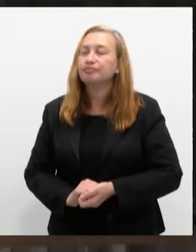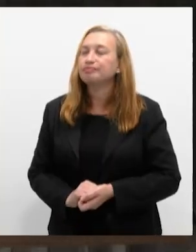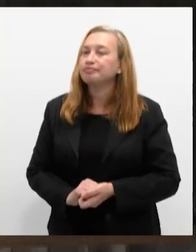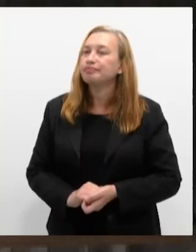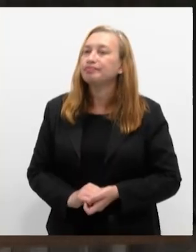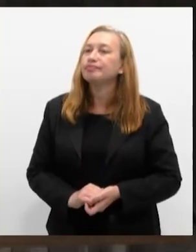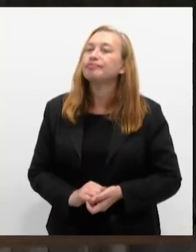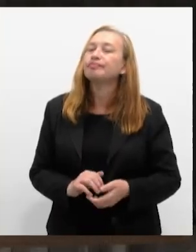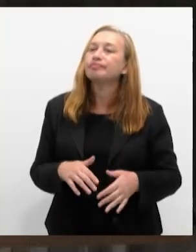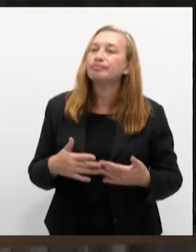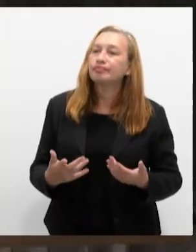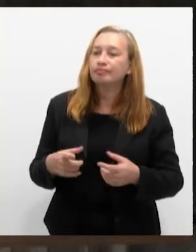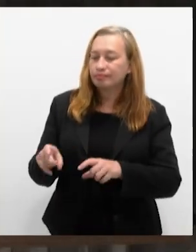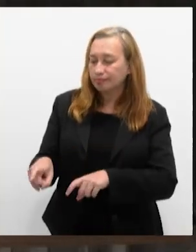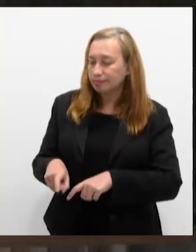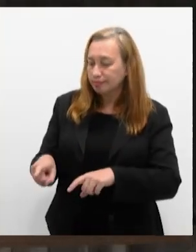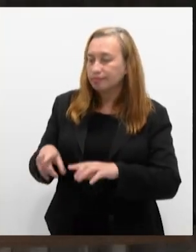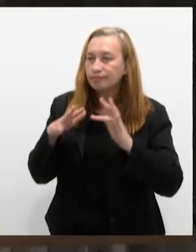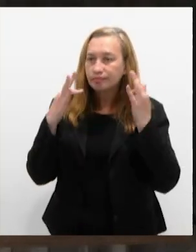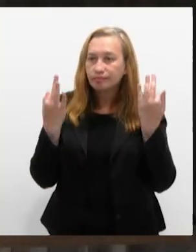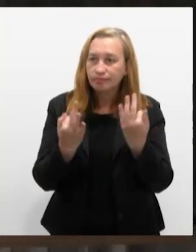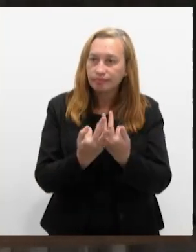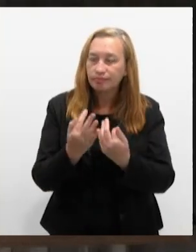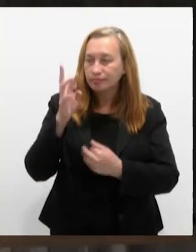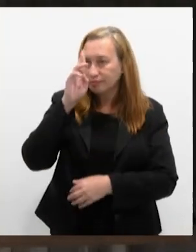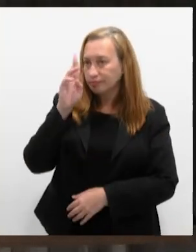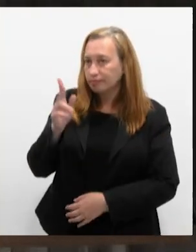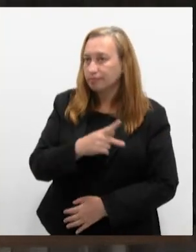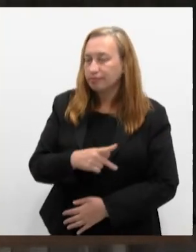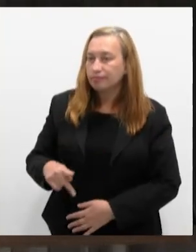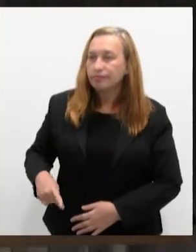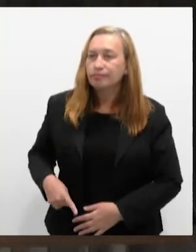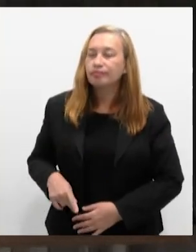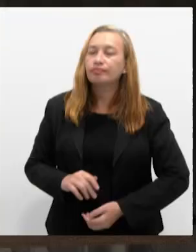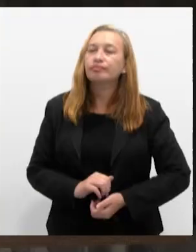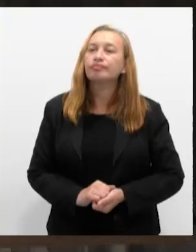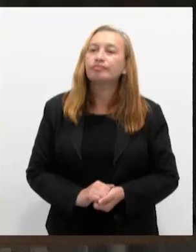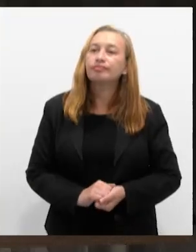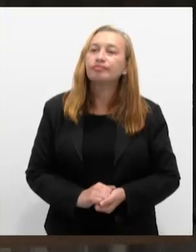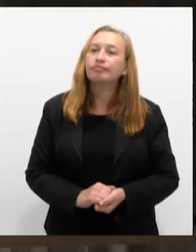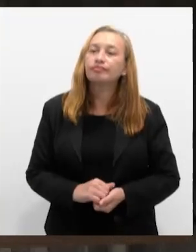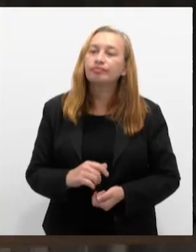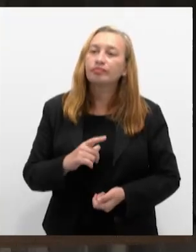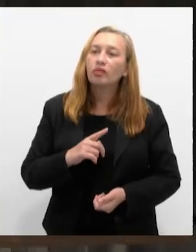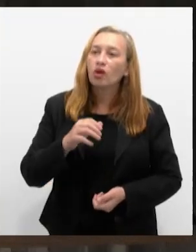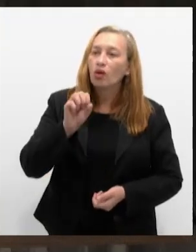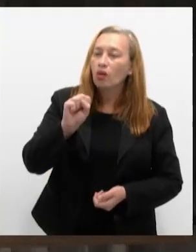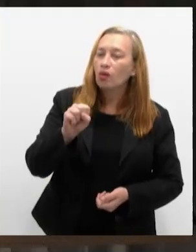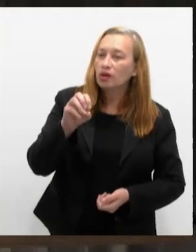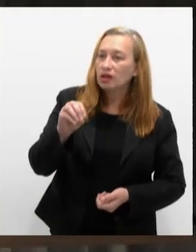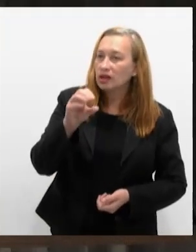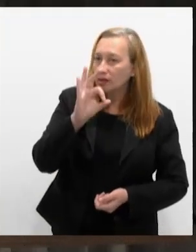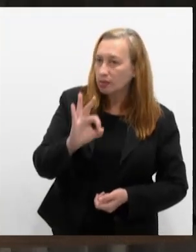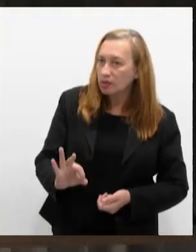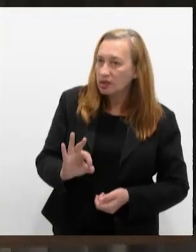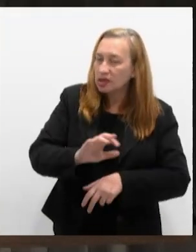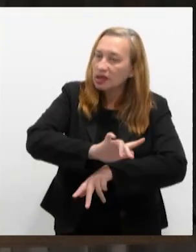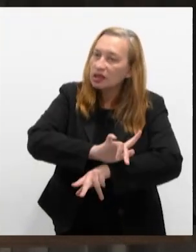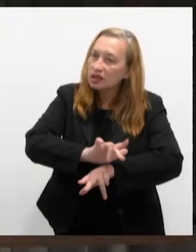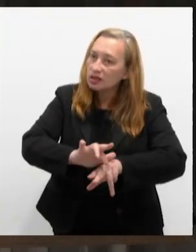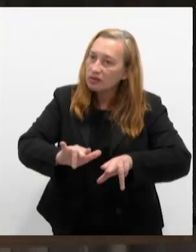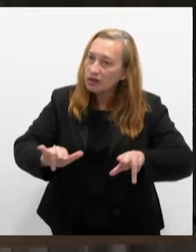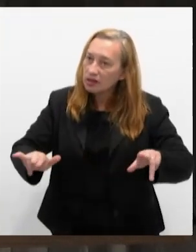é através da agricultura familiar, presidente, que vem 80% da diversidade